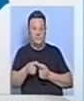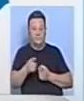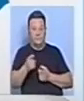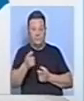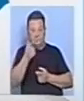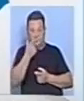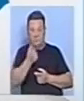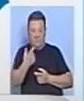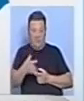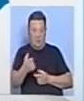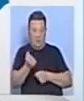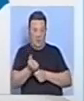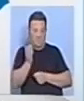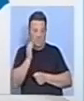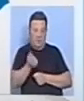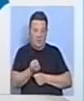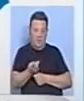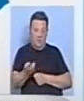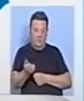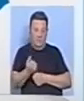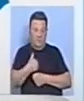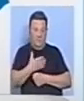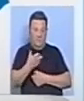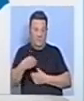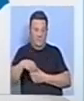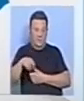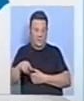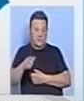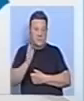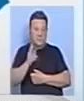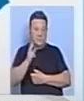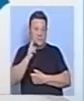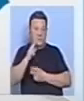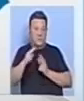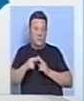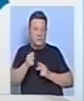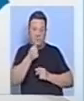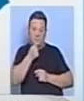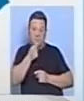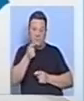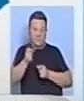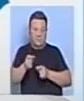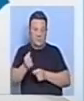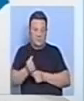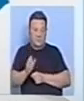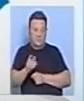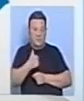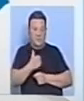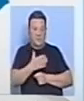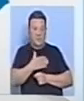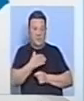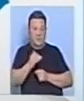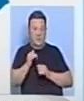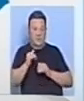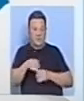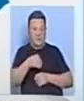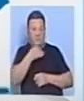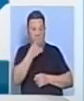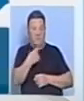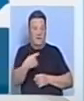tem trabalhadores dessa empresa e, portanto, há que encontrar a solução para eles. Mas não querendo terminar com uma nota